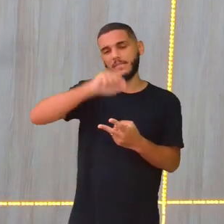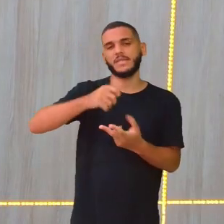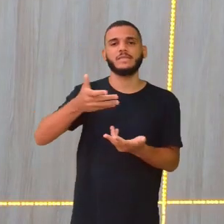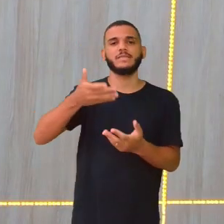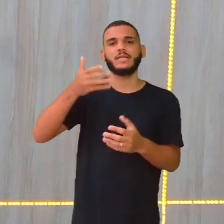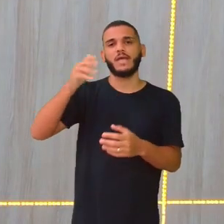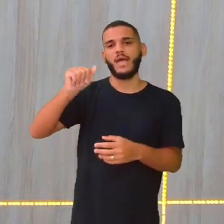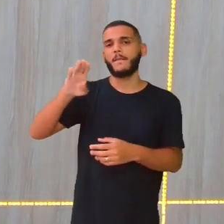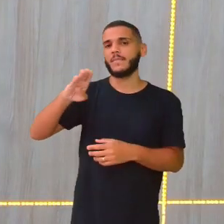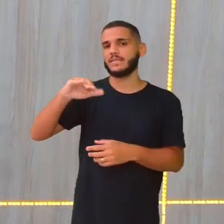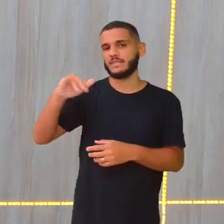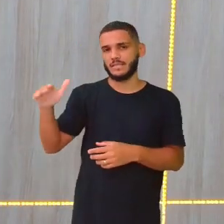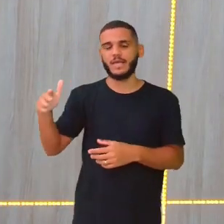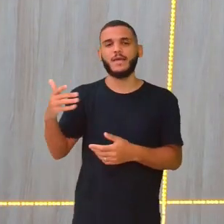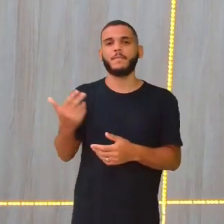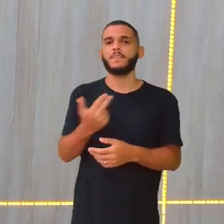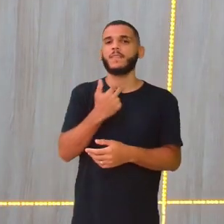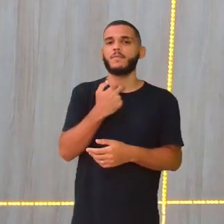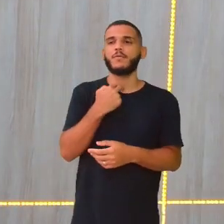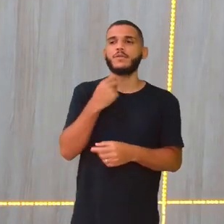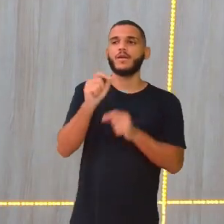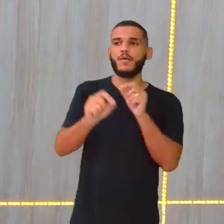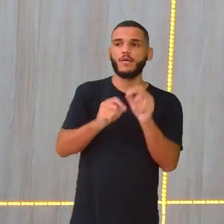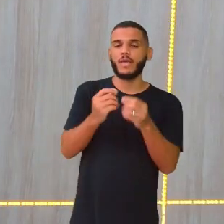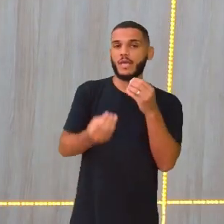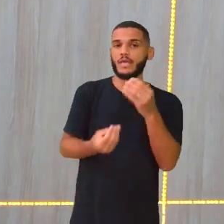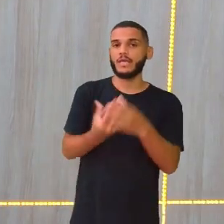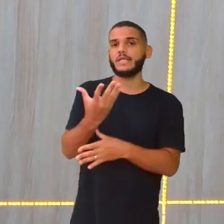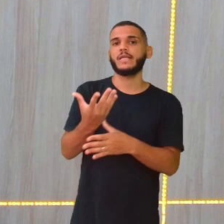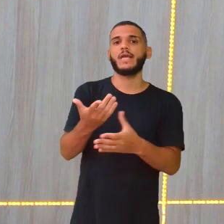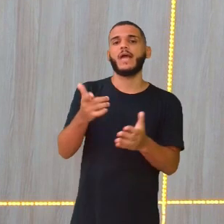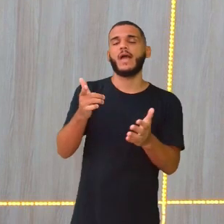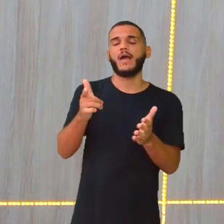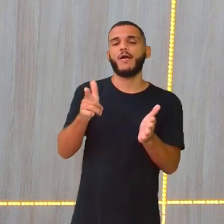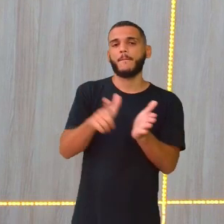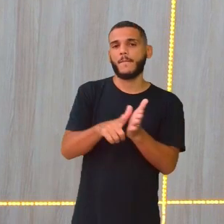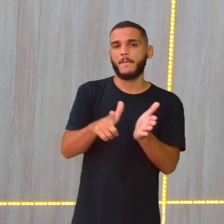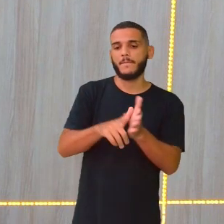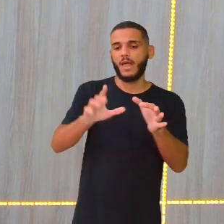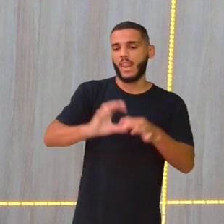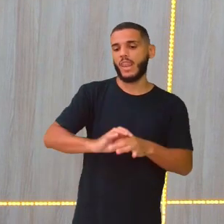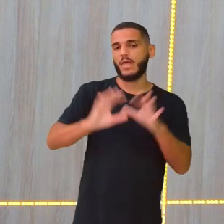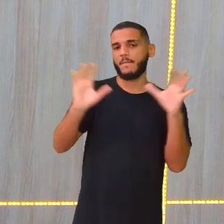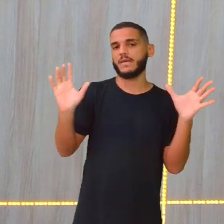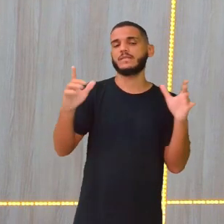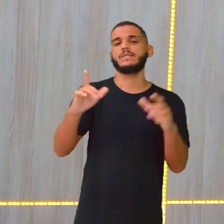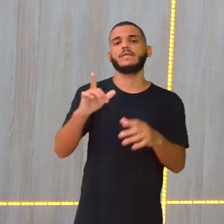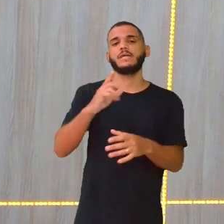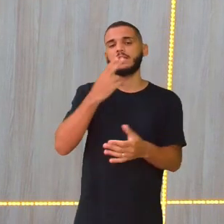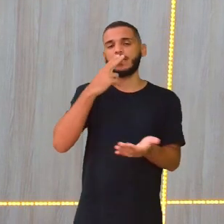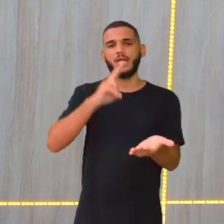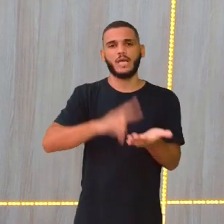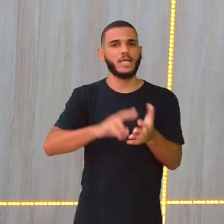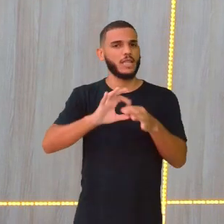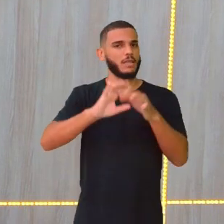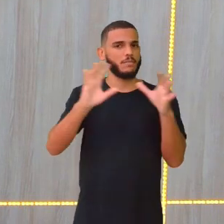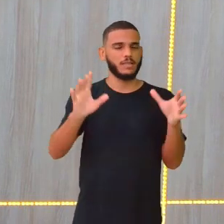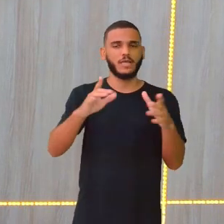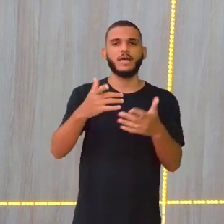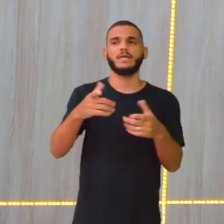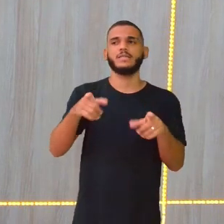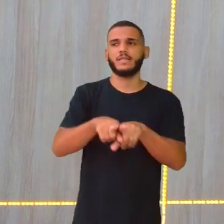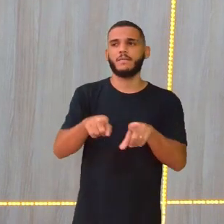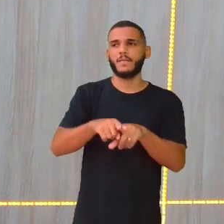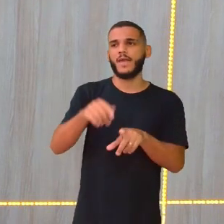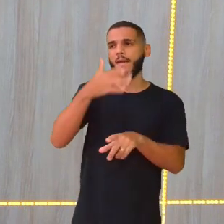podiam forjar suas cartas de alforria ou seus passes, porque você tinha essa distinção do analfabeto